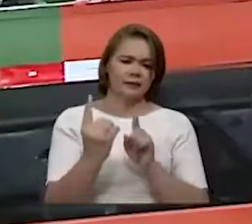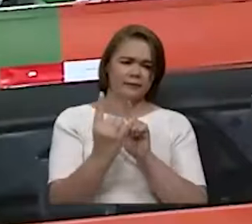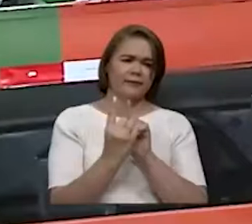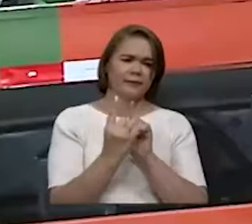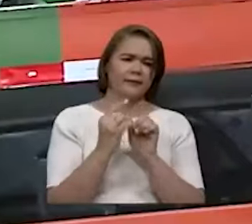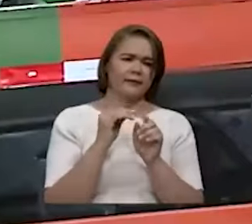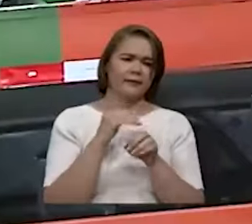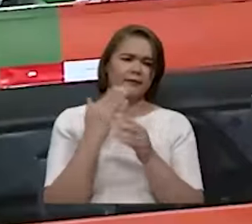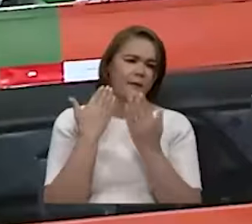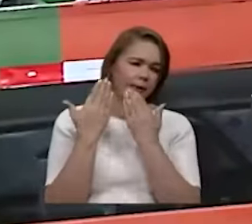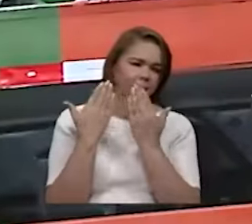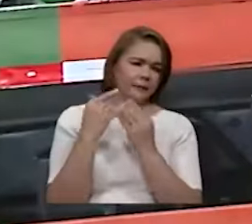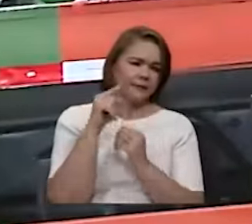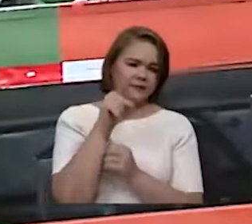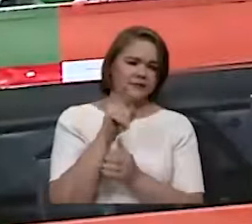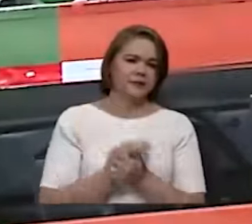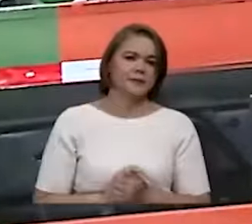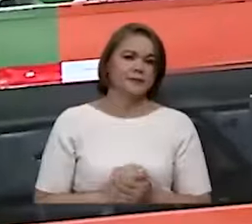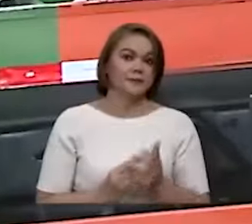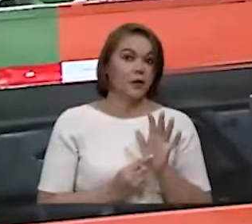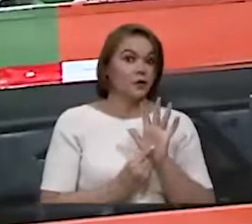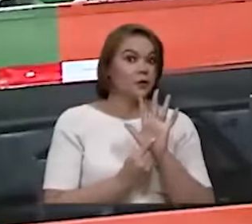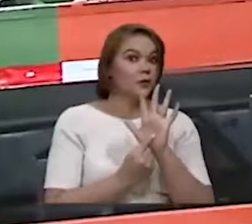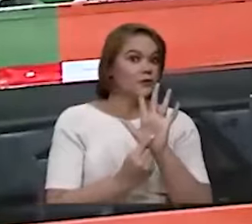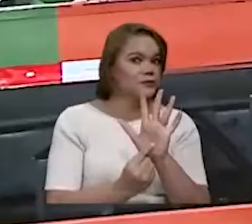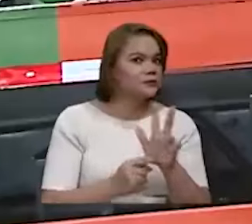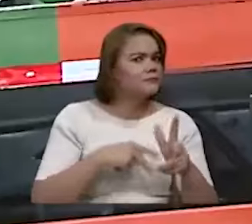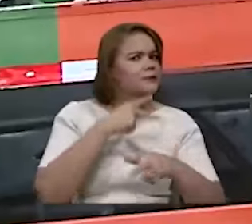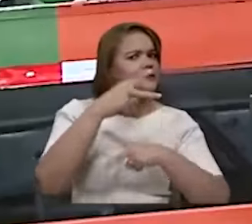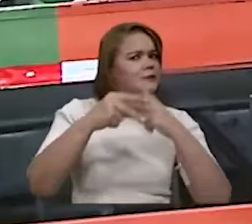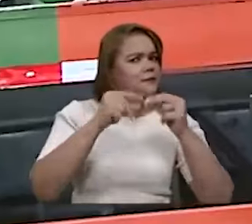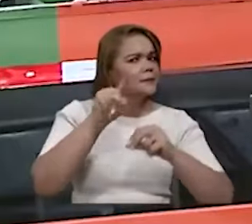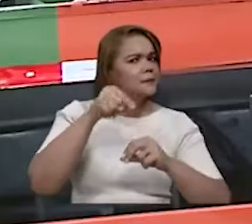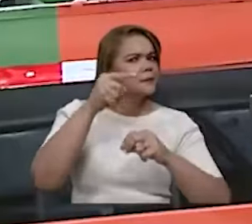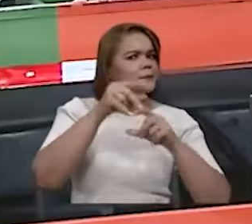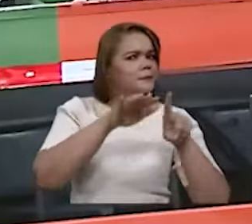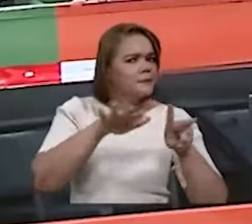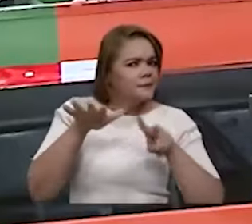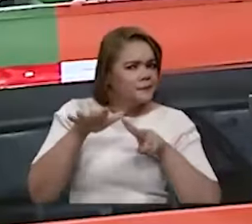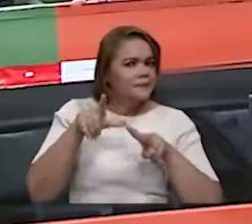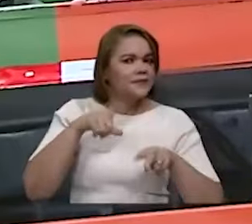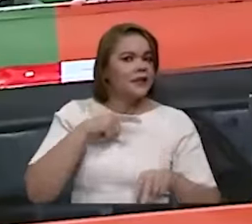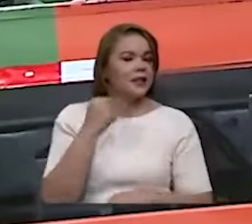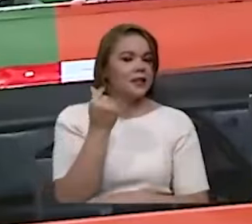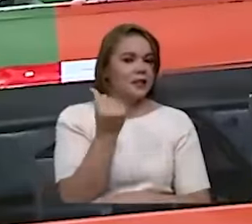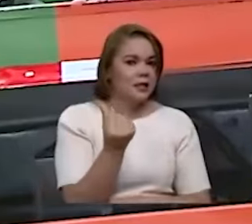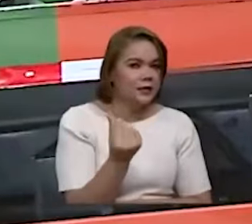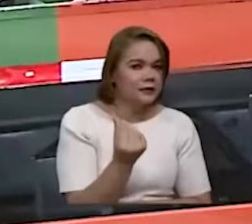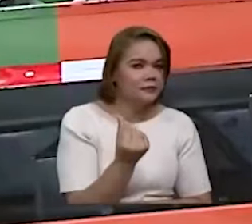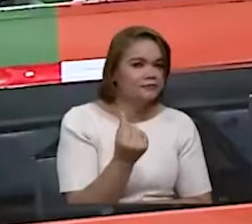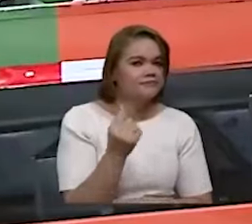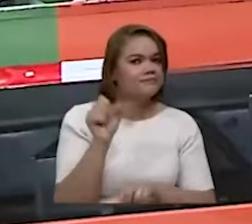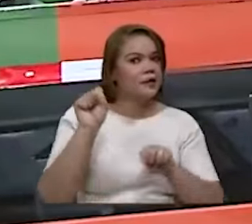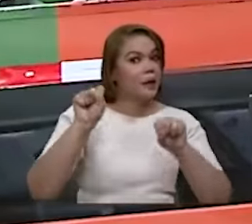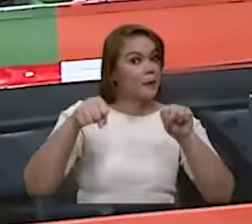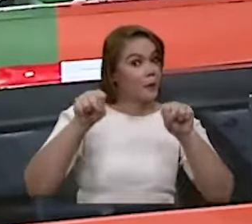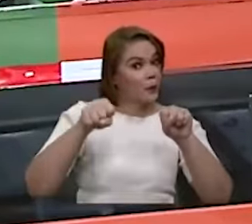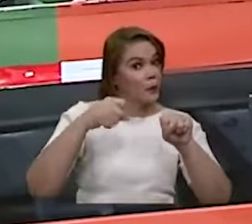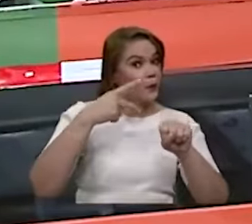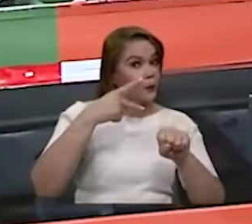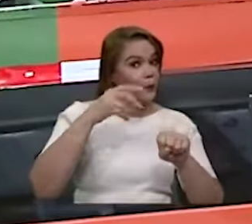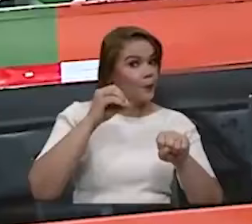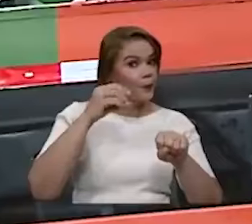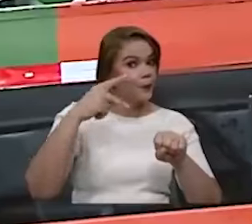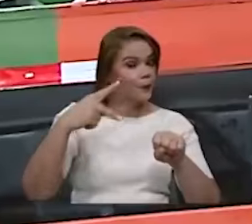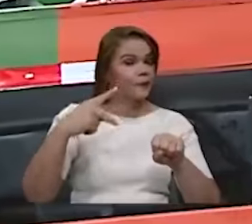Tete-a-tete. Eu estou mostrando a premiação da semana que vem. Tem dinheiro, tem moto Honda Pop, mas